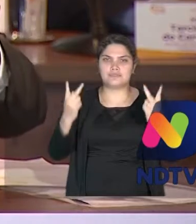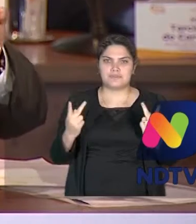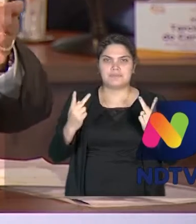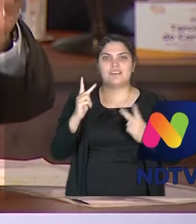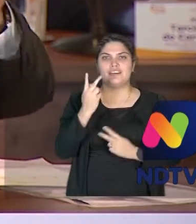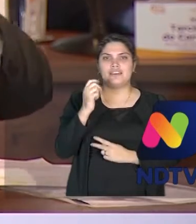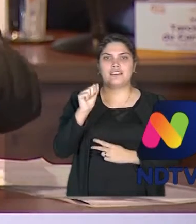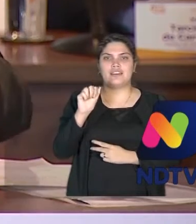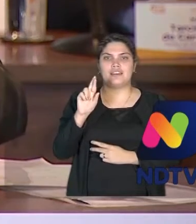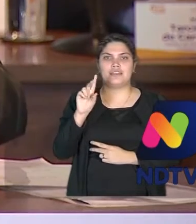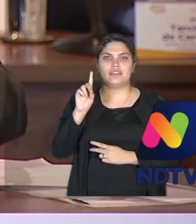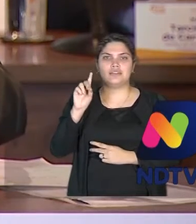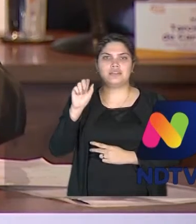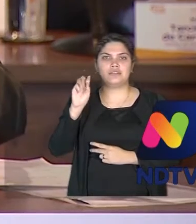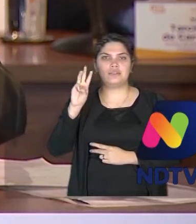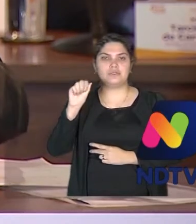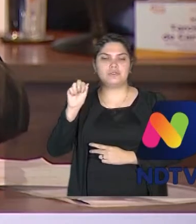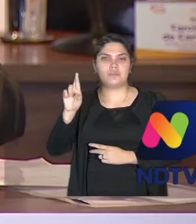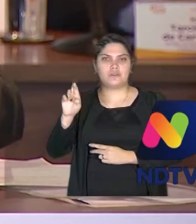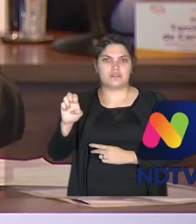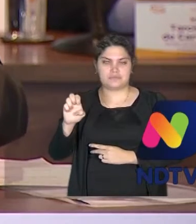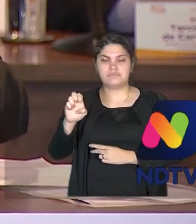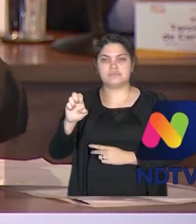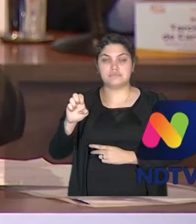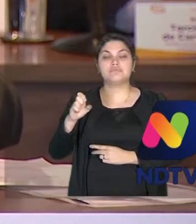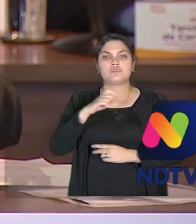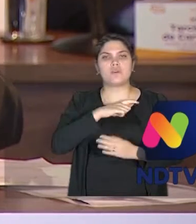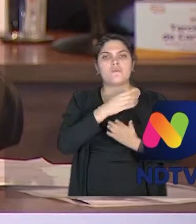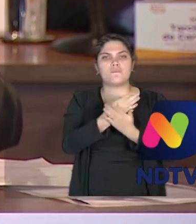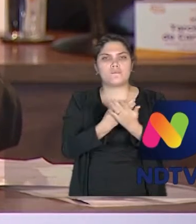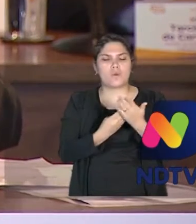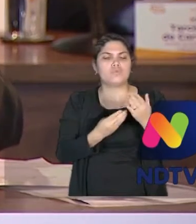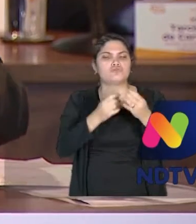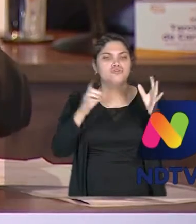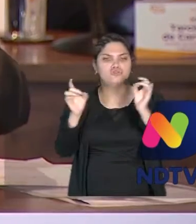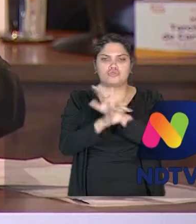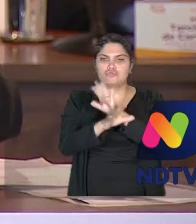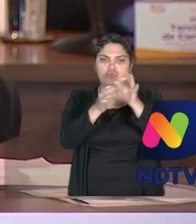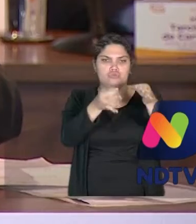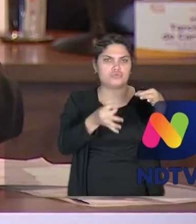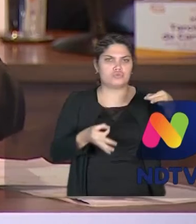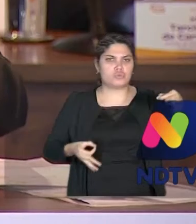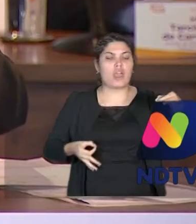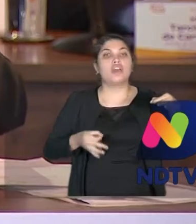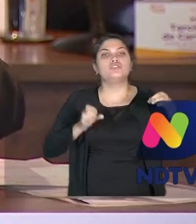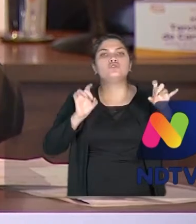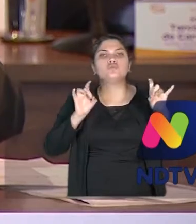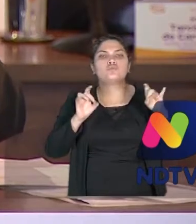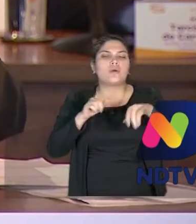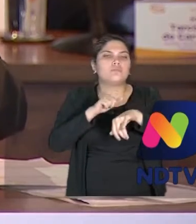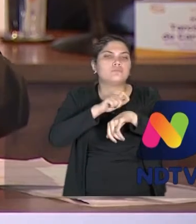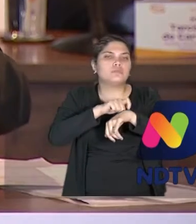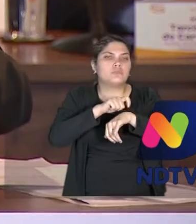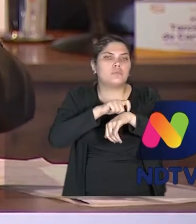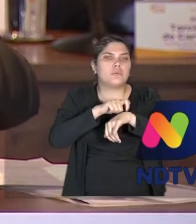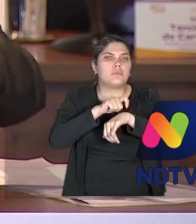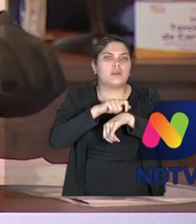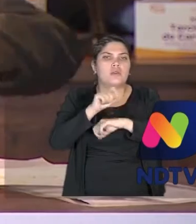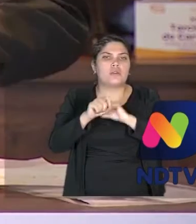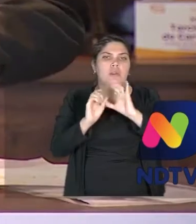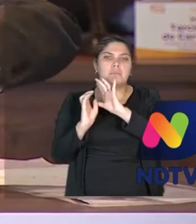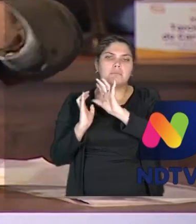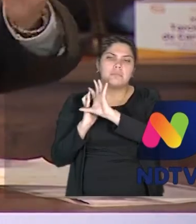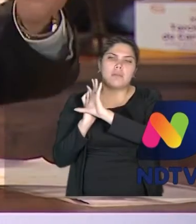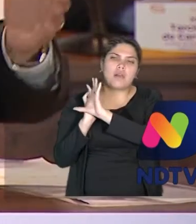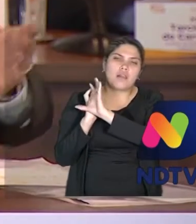chegarão para a totalização totalmente íntegros e apenas o processo de